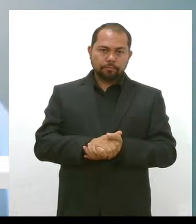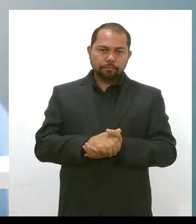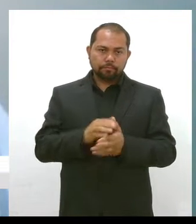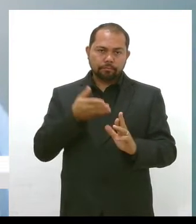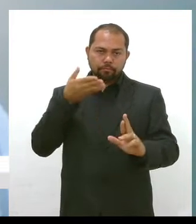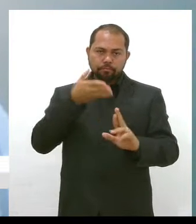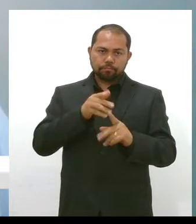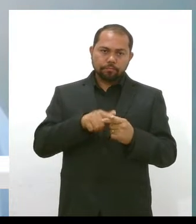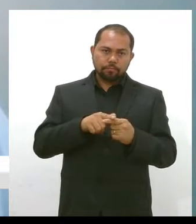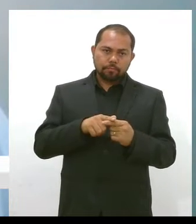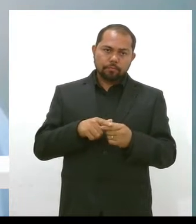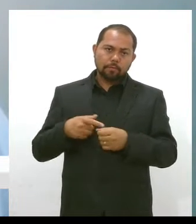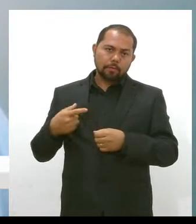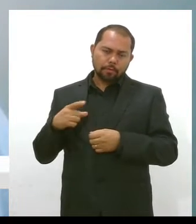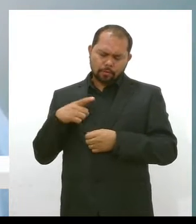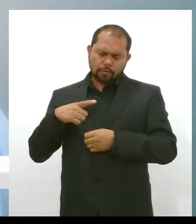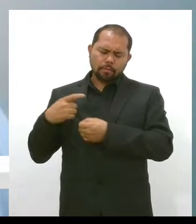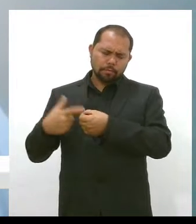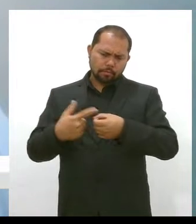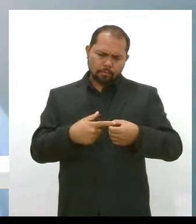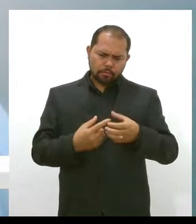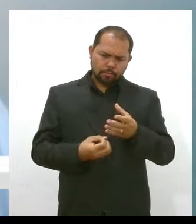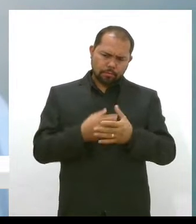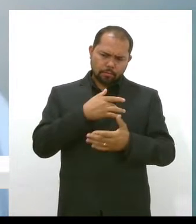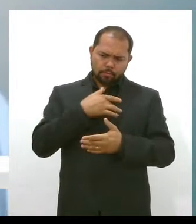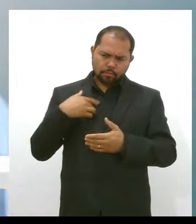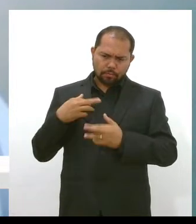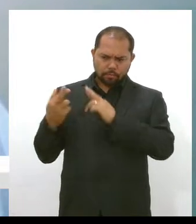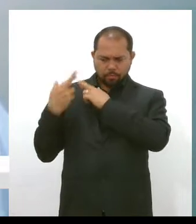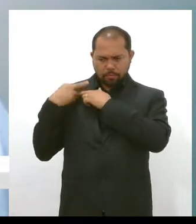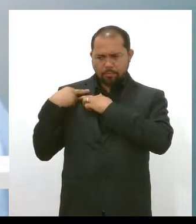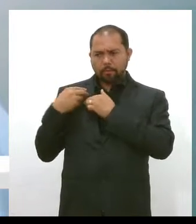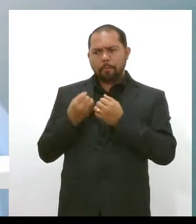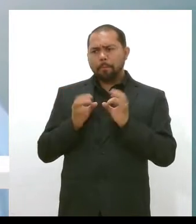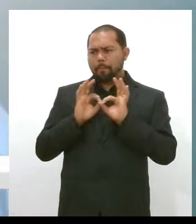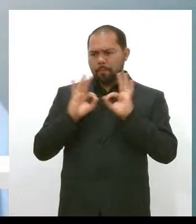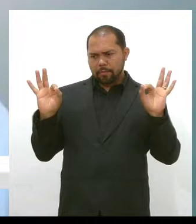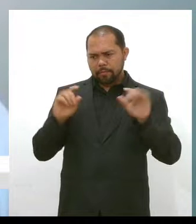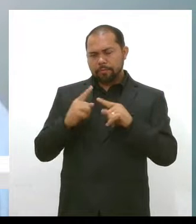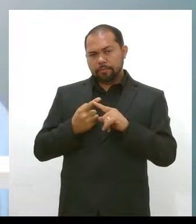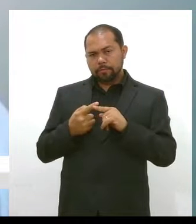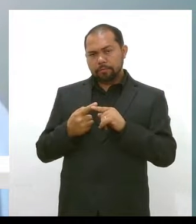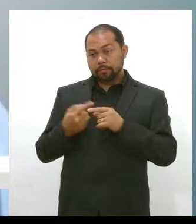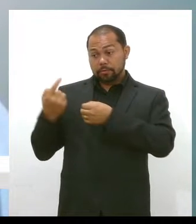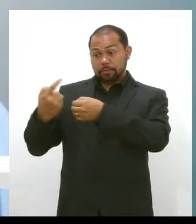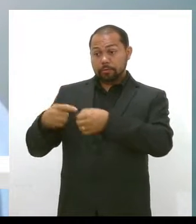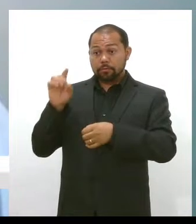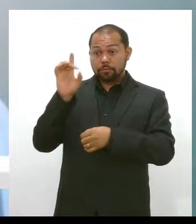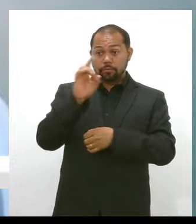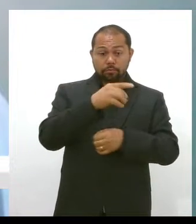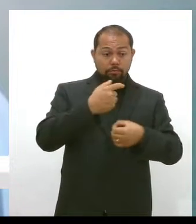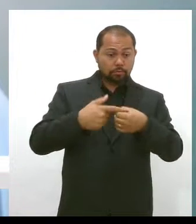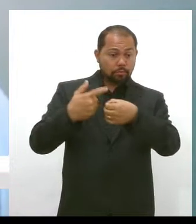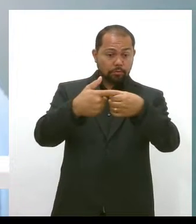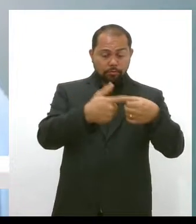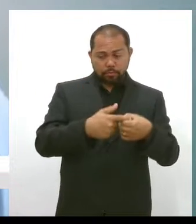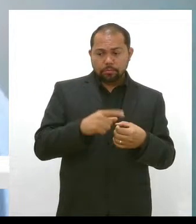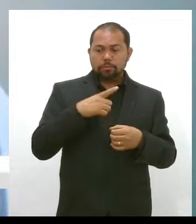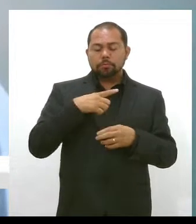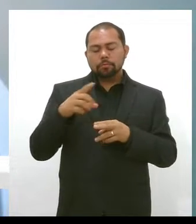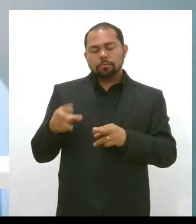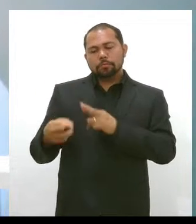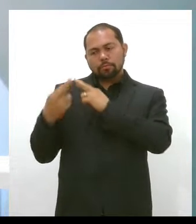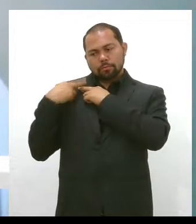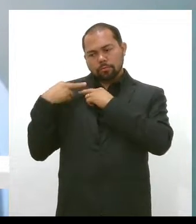cada município assumiu a responsabilidade com a saúde do cidadão, né, não só saúde da mulher.